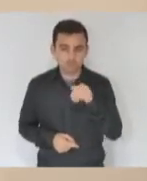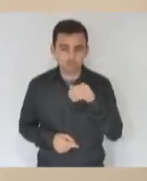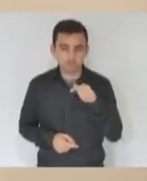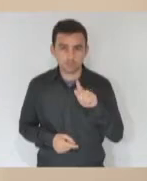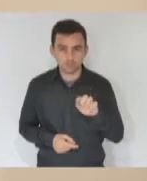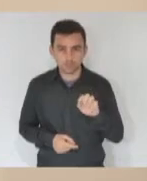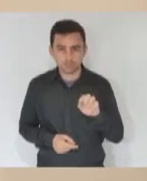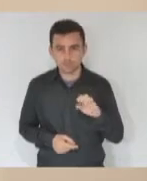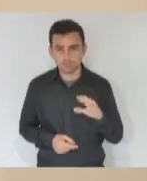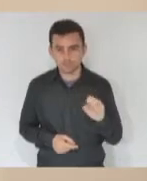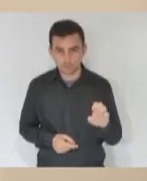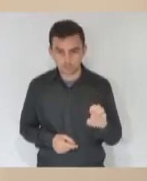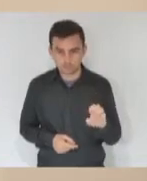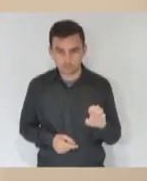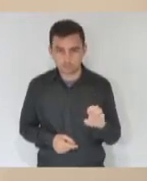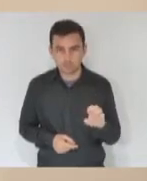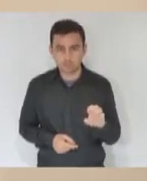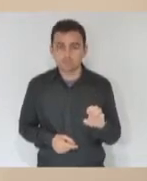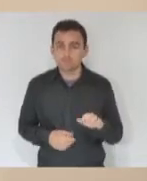SINSEG. Em discussão.